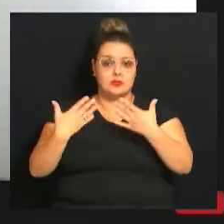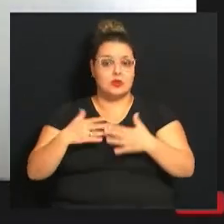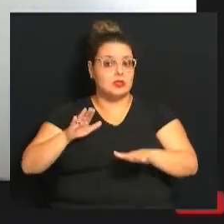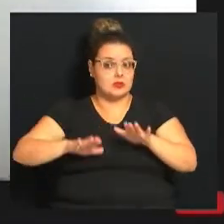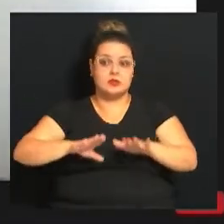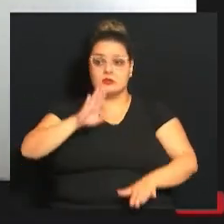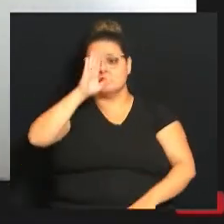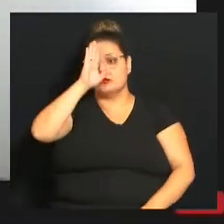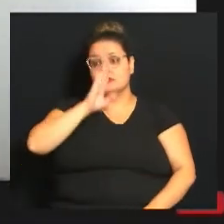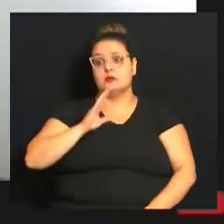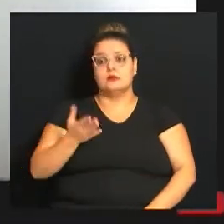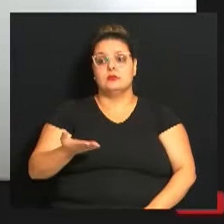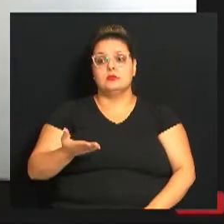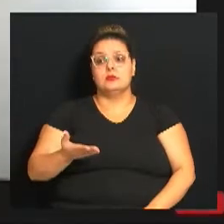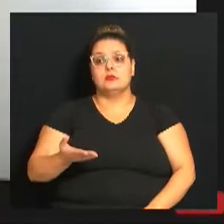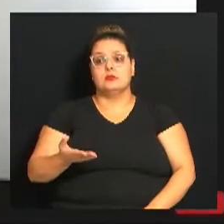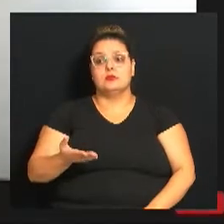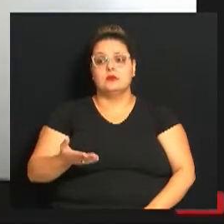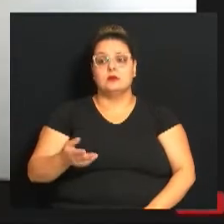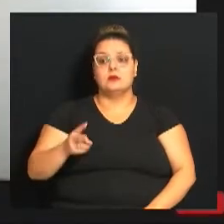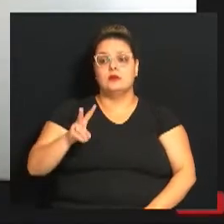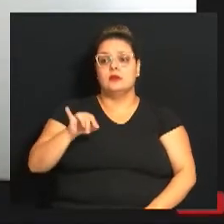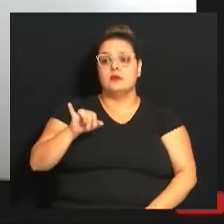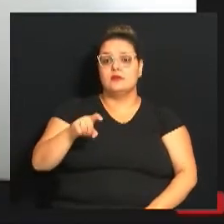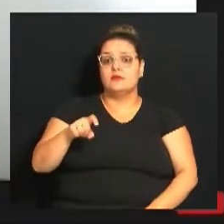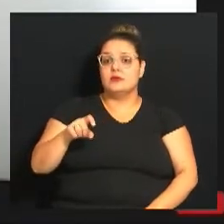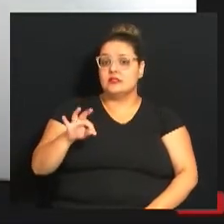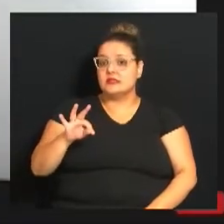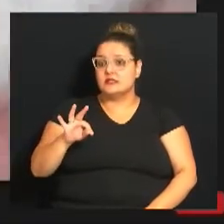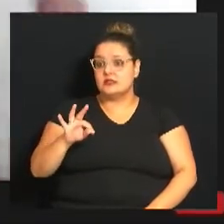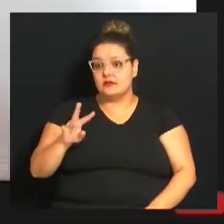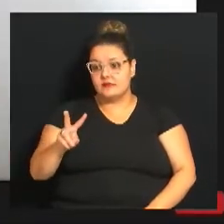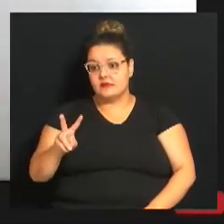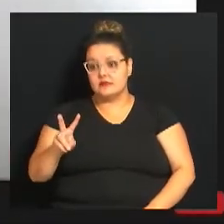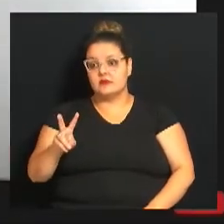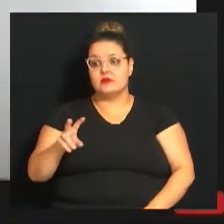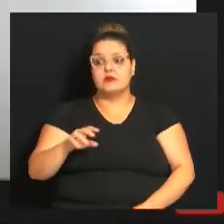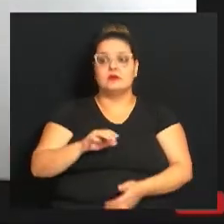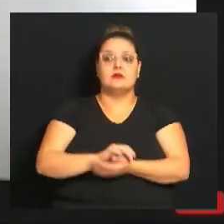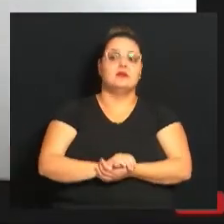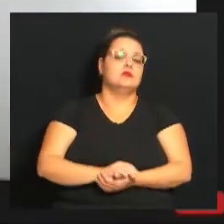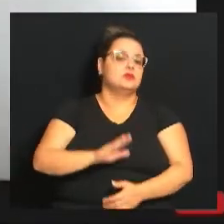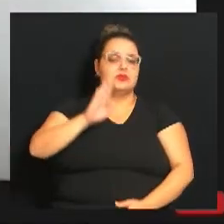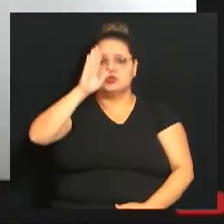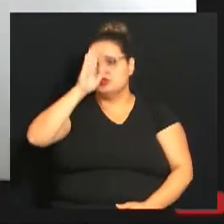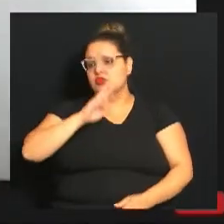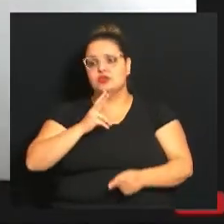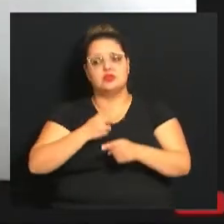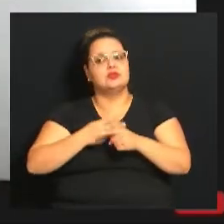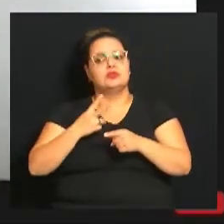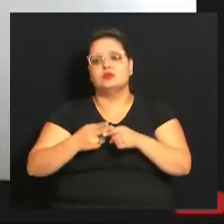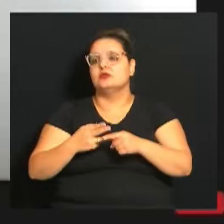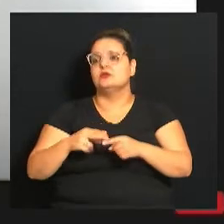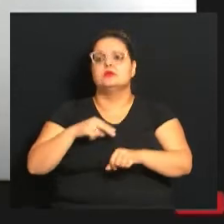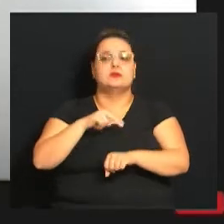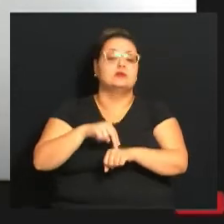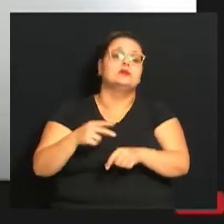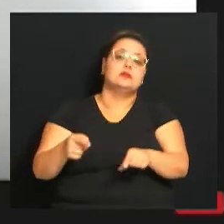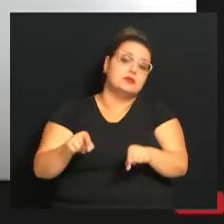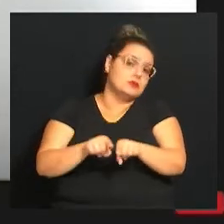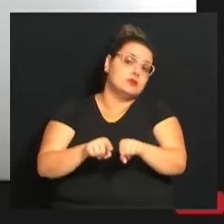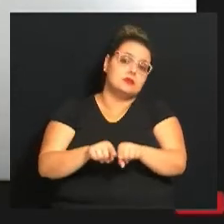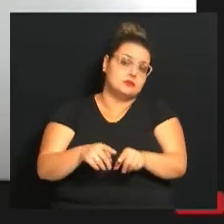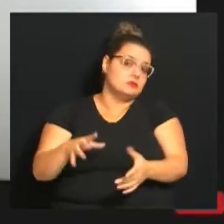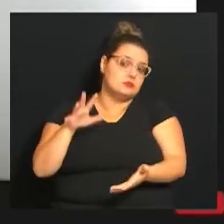falei, Pluto TV, VIX TV, que é genial, tem conteúdo de graça, de seriados até de nacionais lá, e você pode ser de